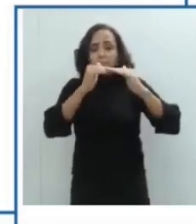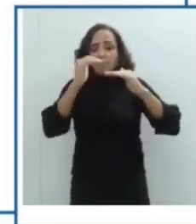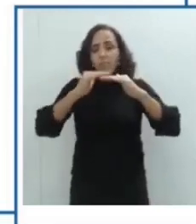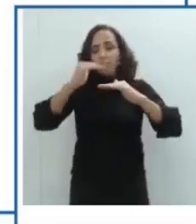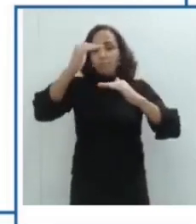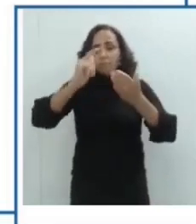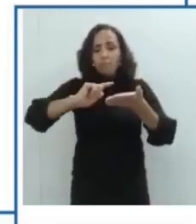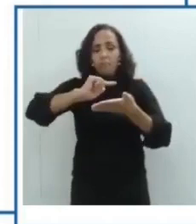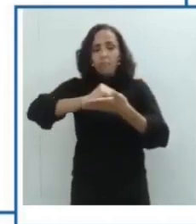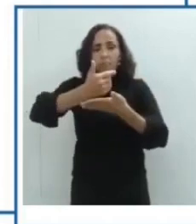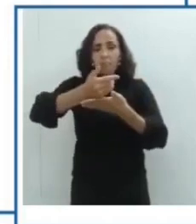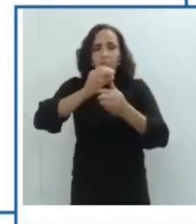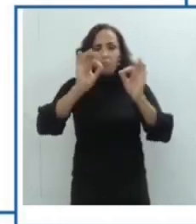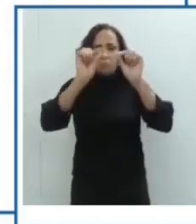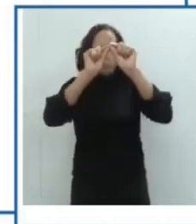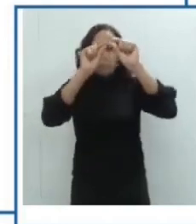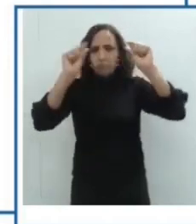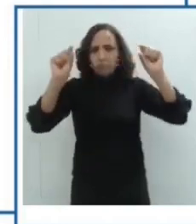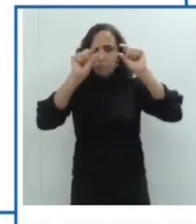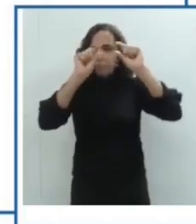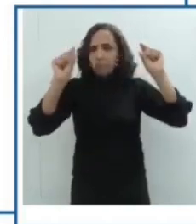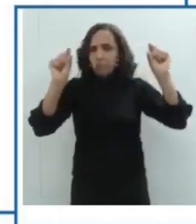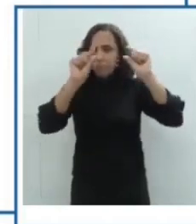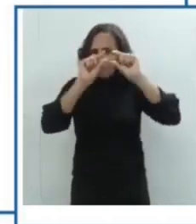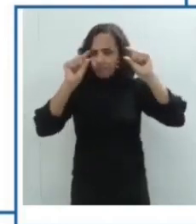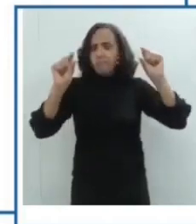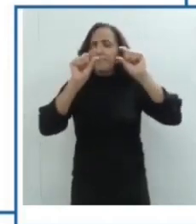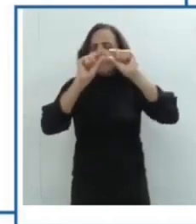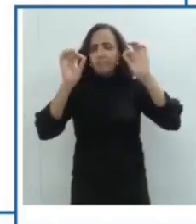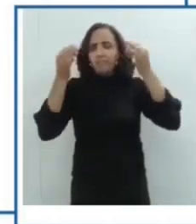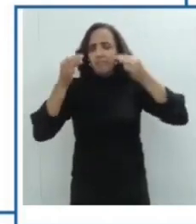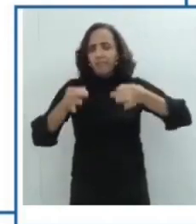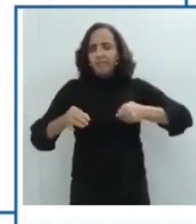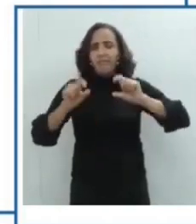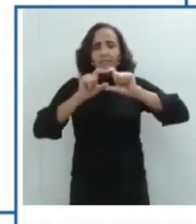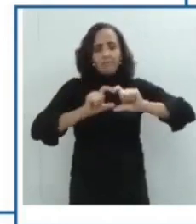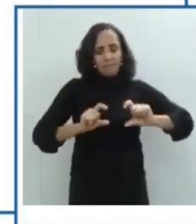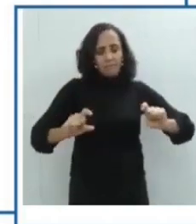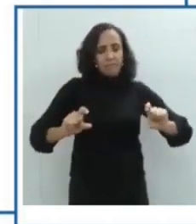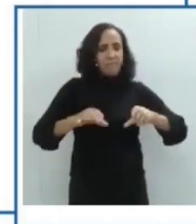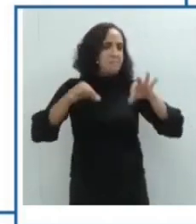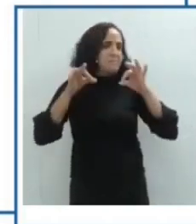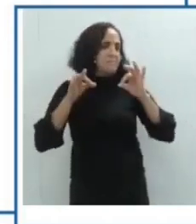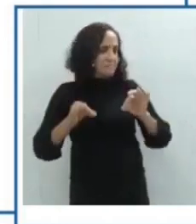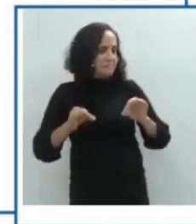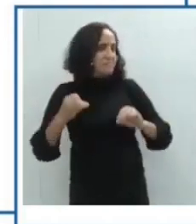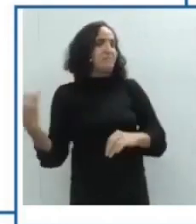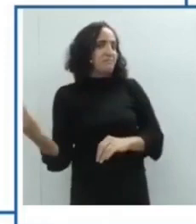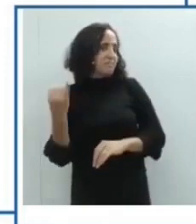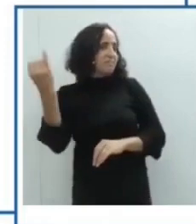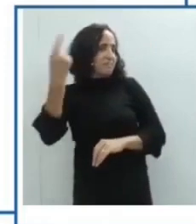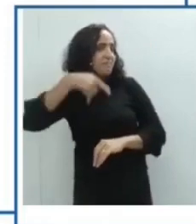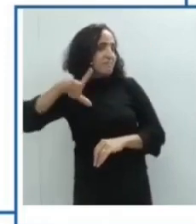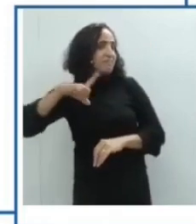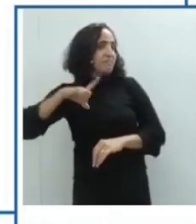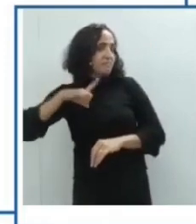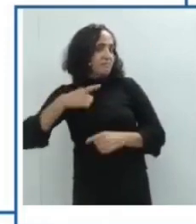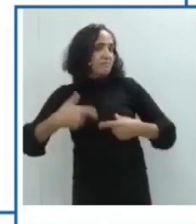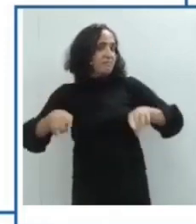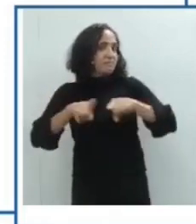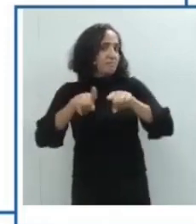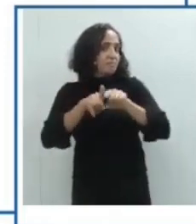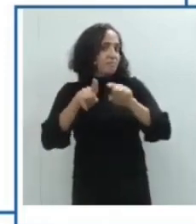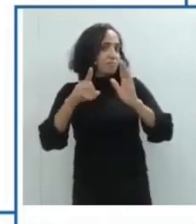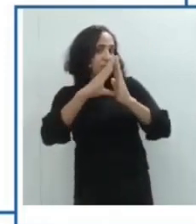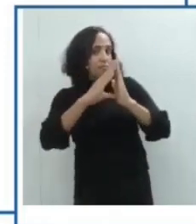da página. A gente pode definir cabeçalho bonitinho lá, rodapé, né? É importante ter isso também para manter um